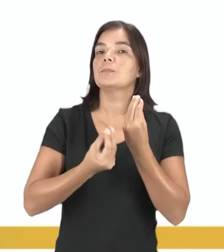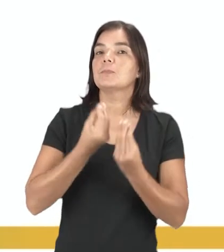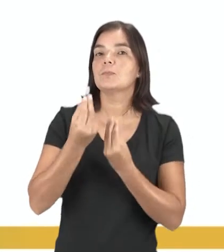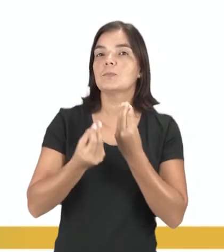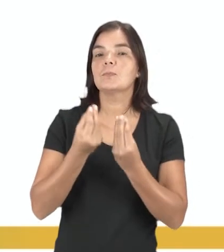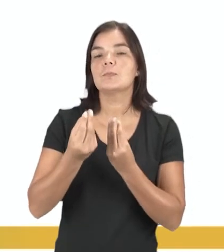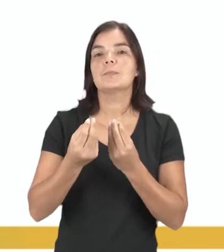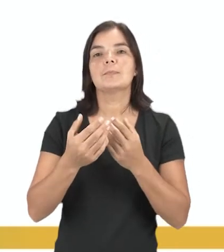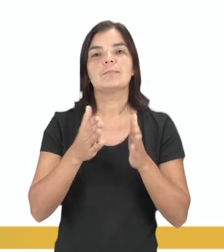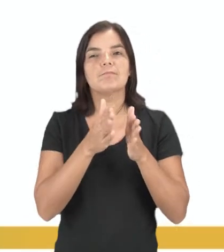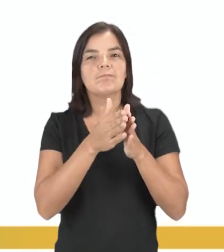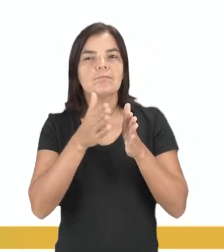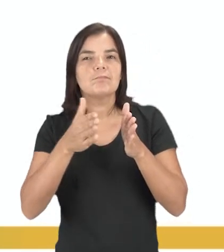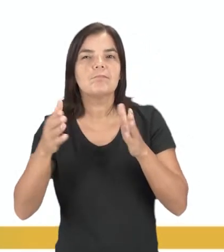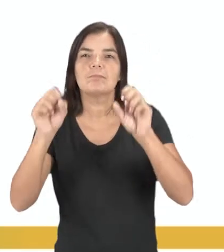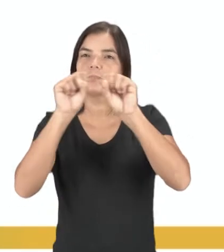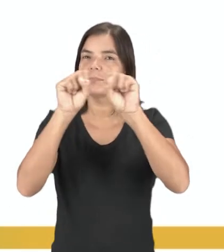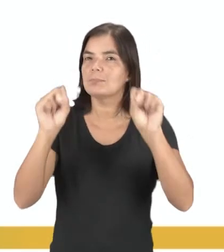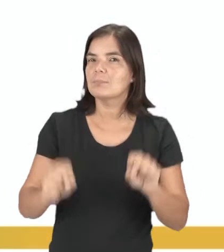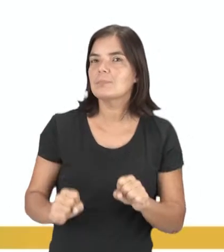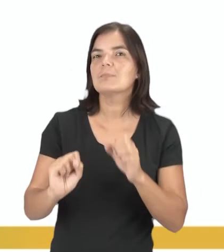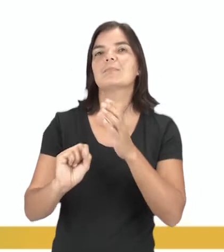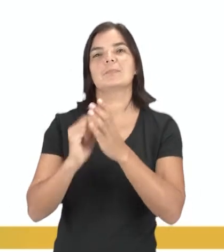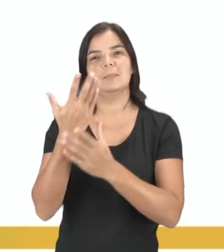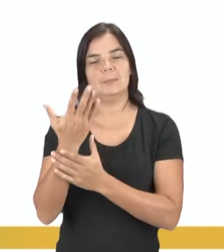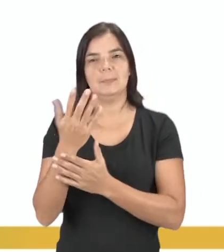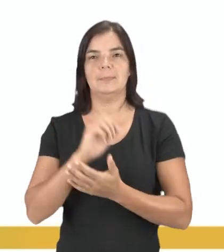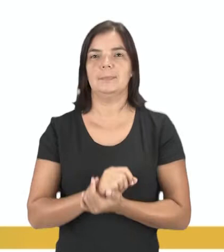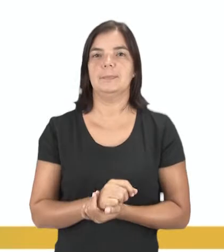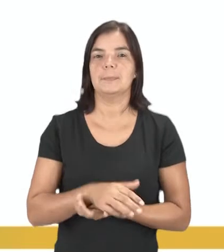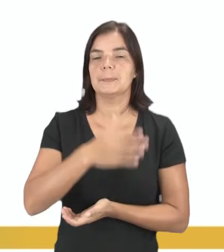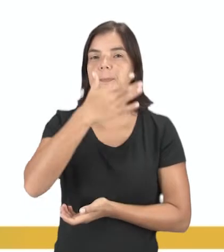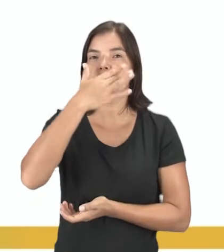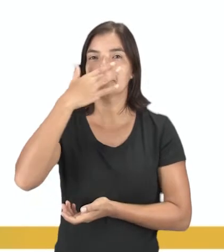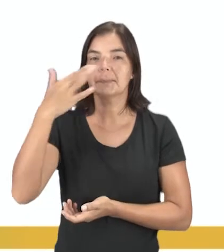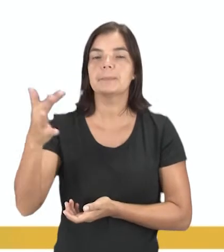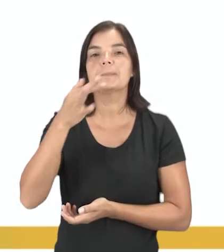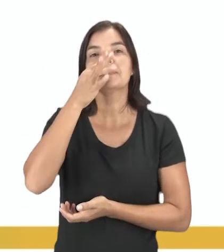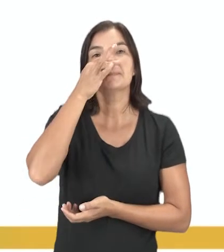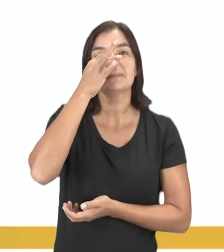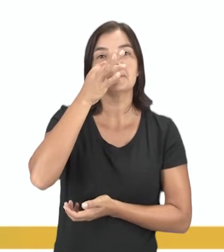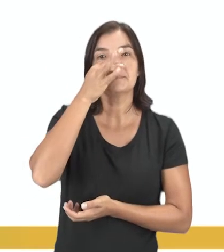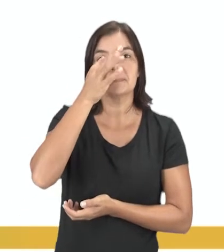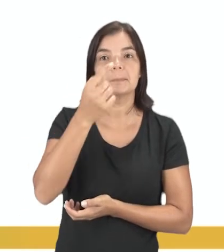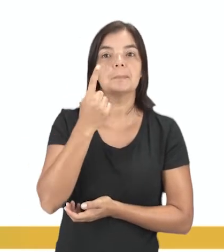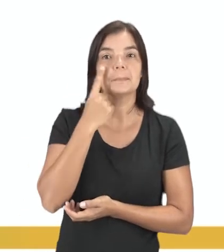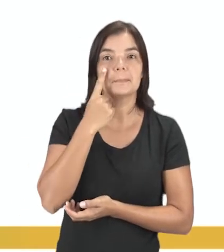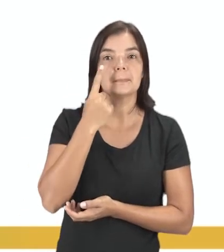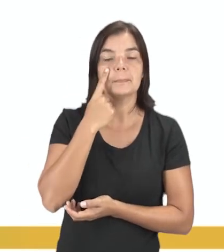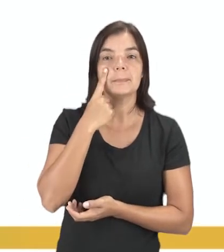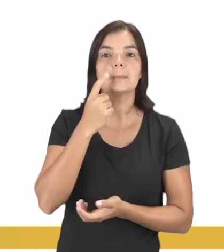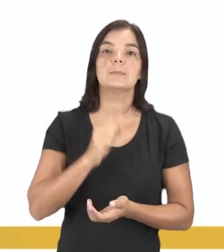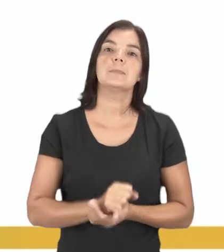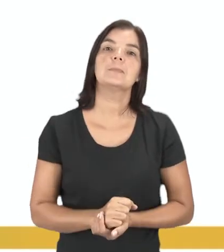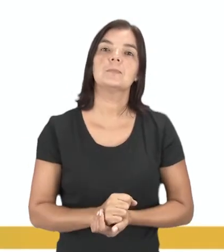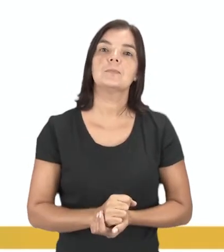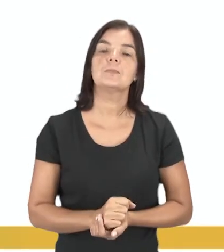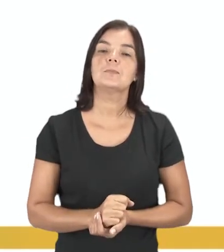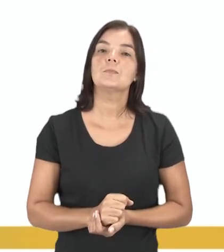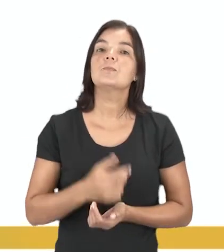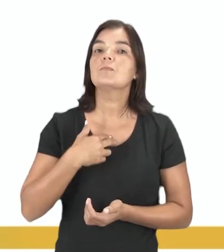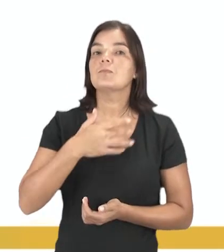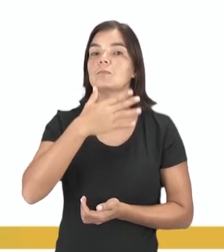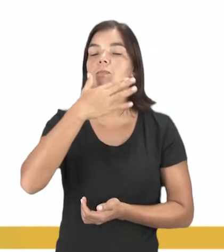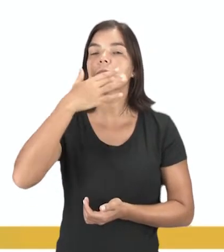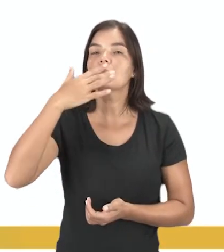todo esse sistema funciona. Então, ao cheirar uma rosa, como podemos observar aí,